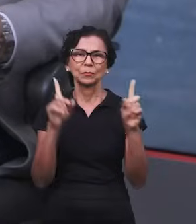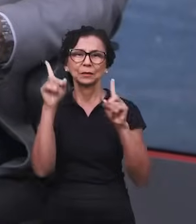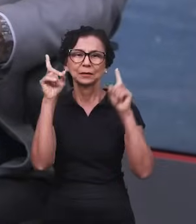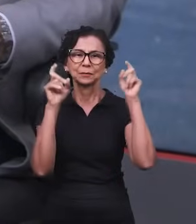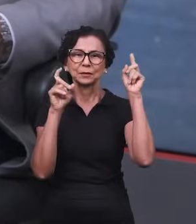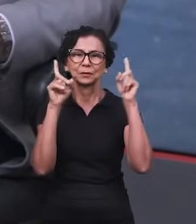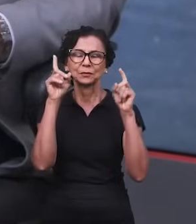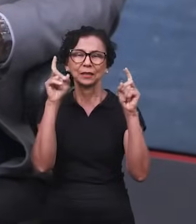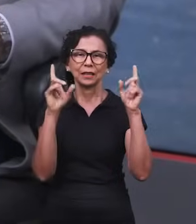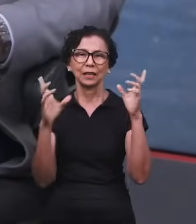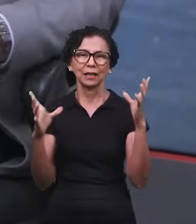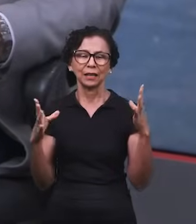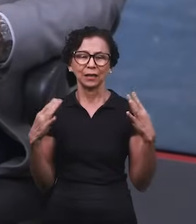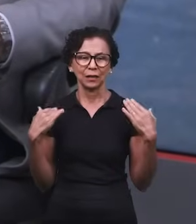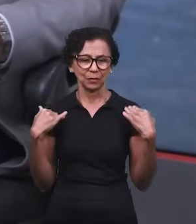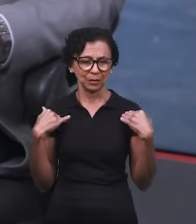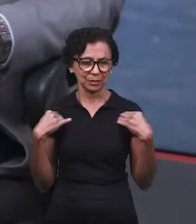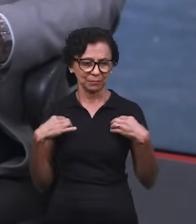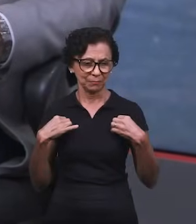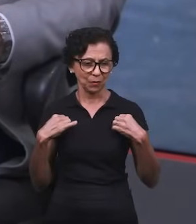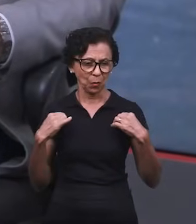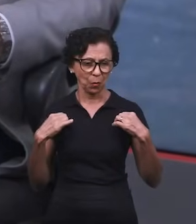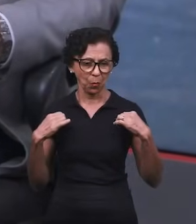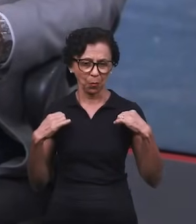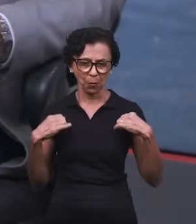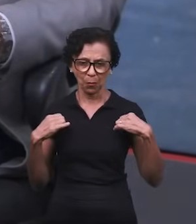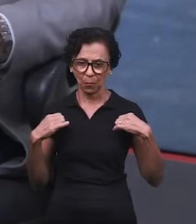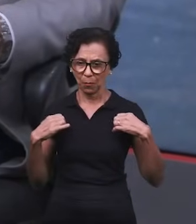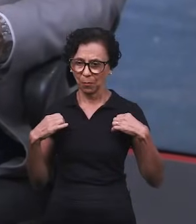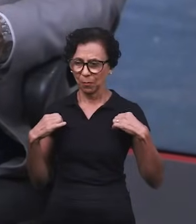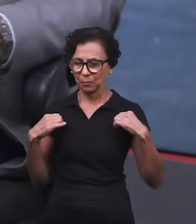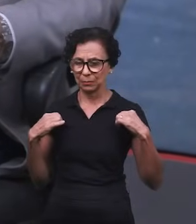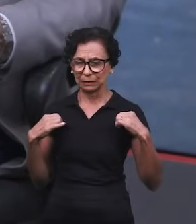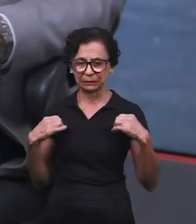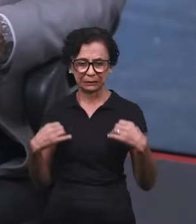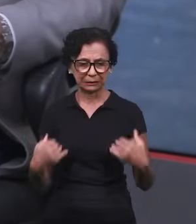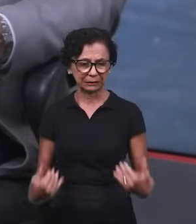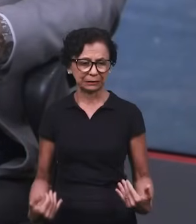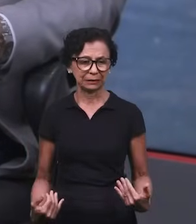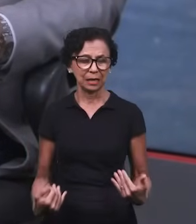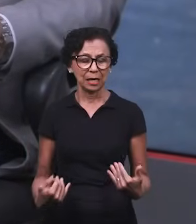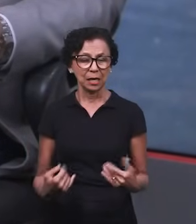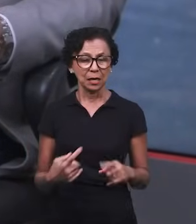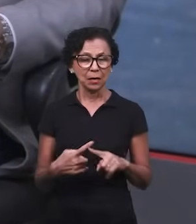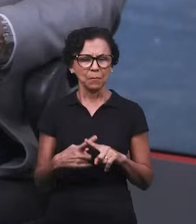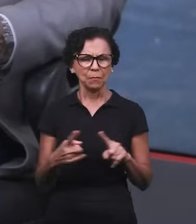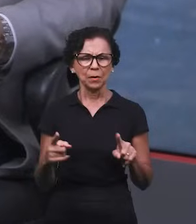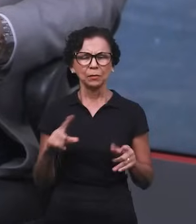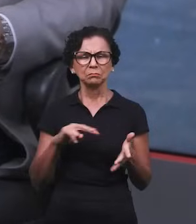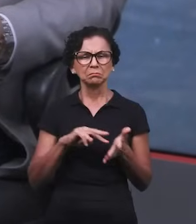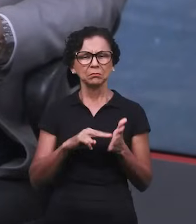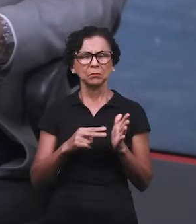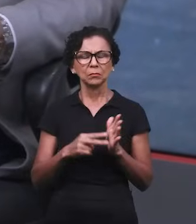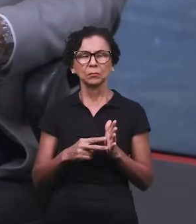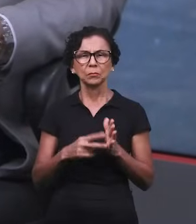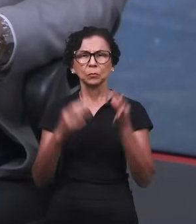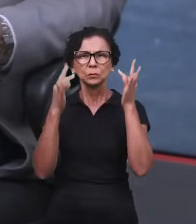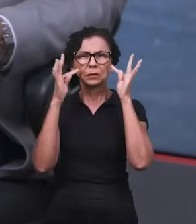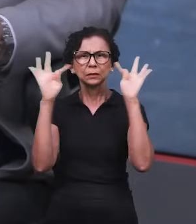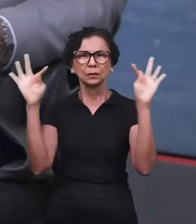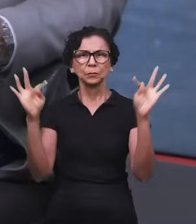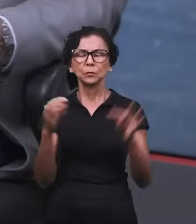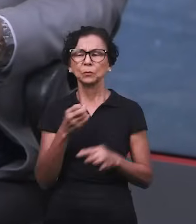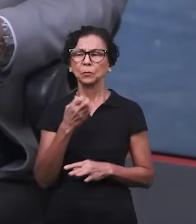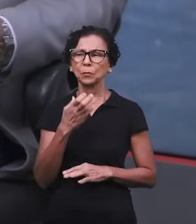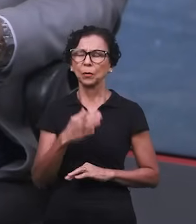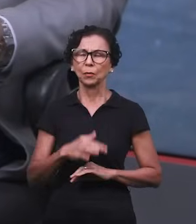O equilíbrio é a palavra de ordem. Mas eu diria que o bom testemunho ele